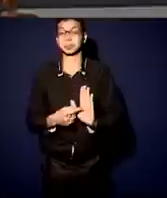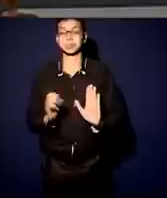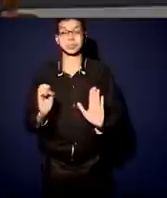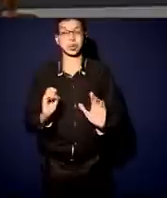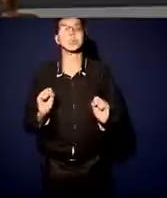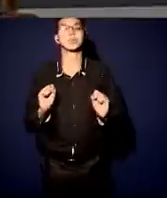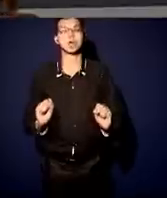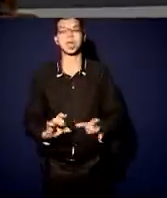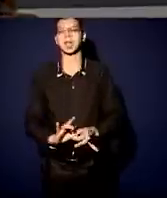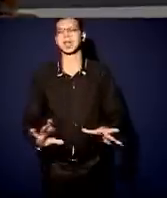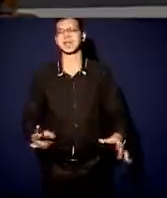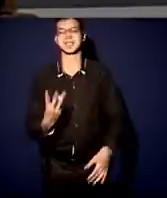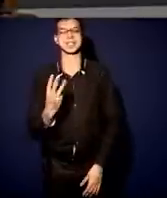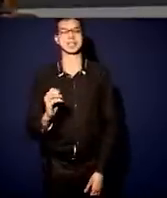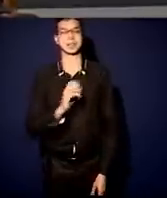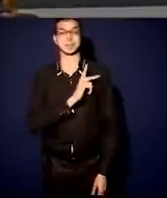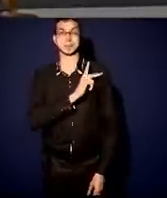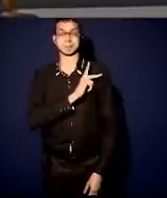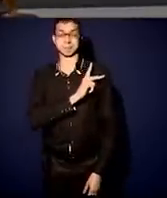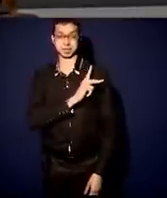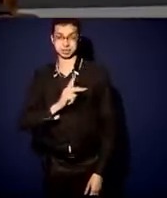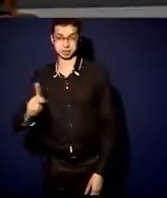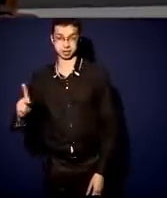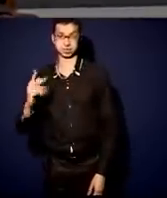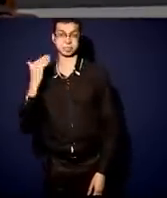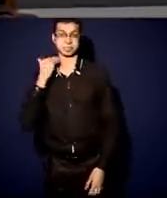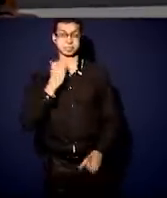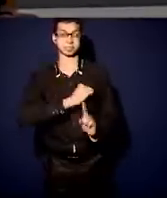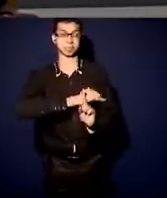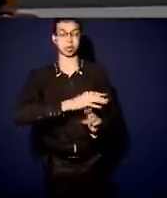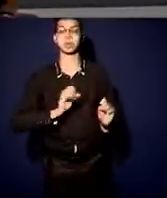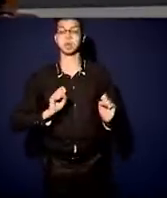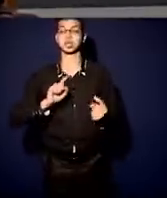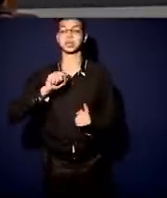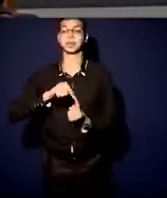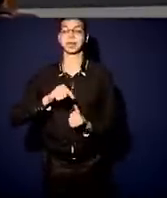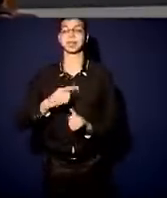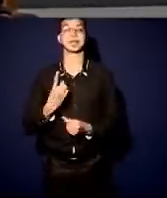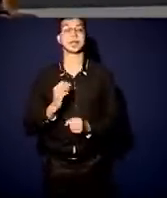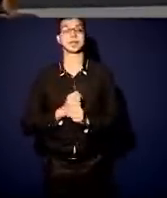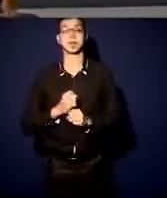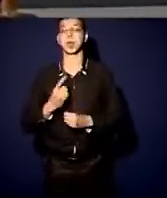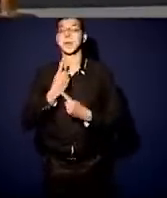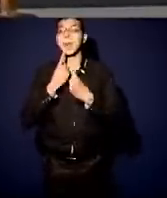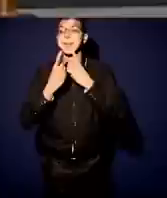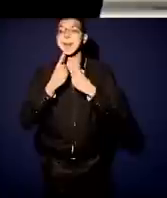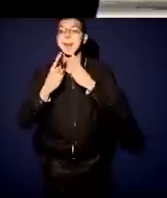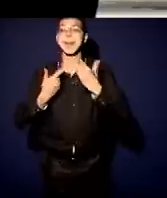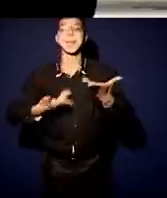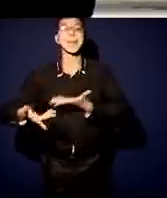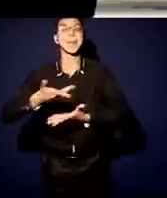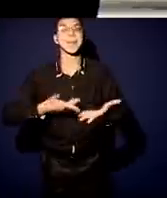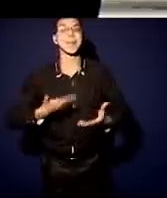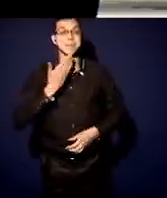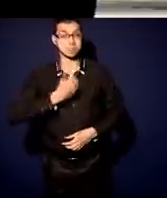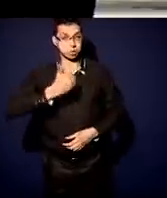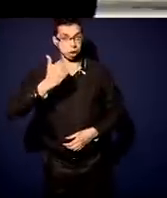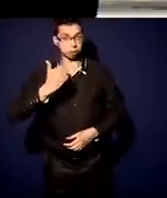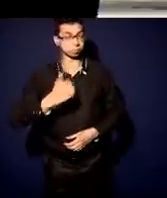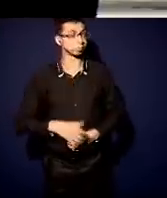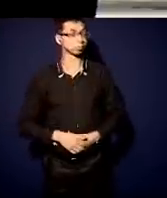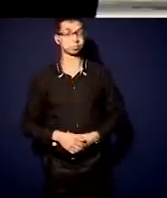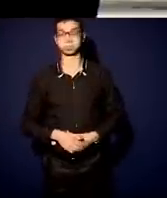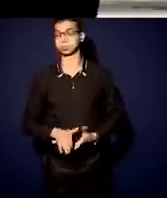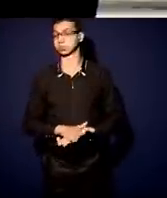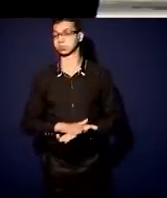30 presidente do Banco Central pode discutir meta por 10 anos não vai melhorar posso fazer um pequeno